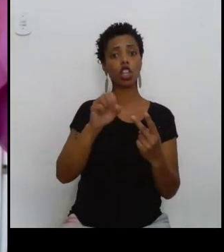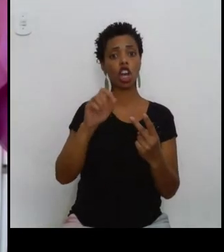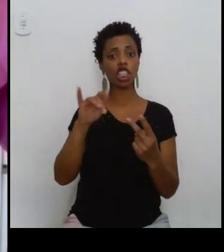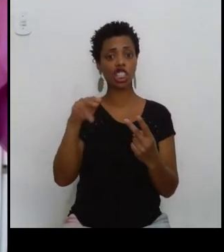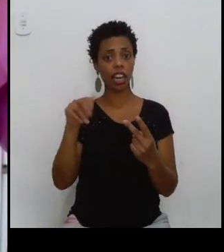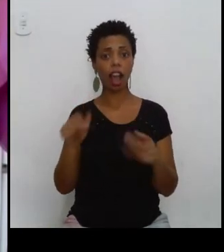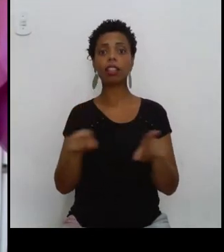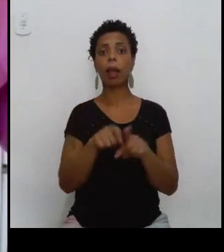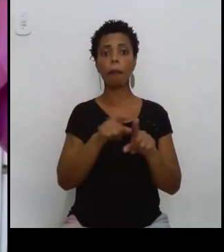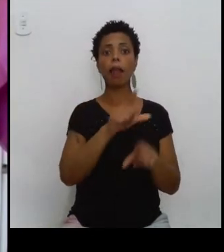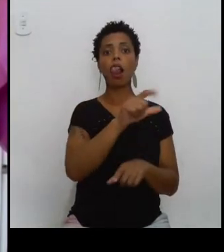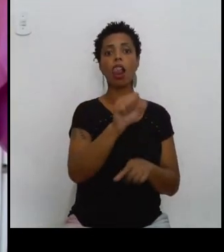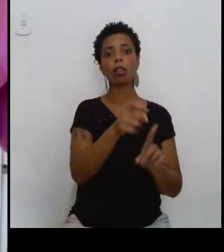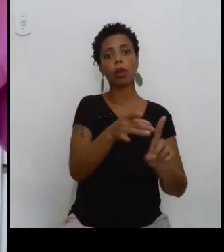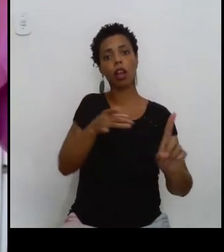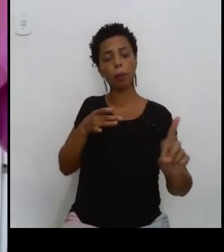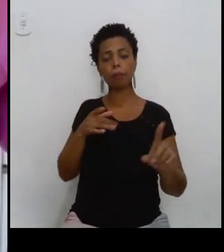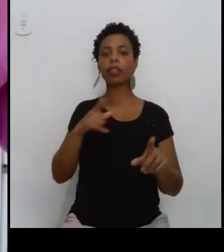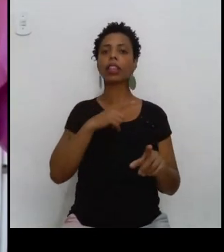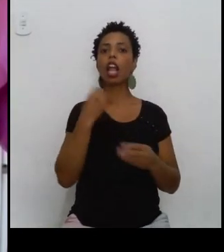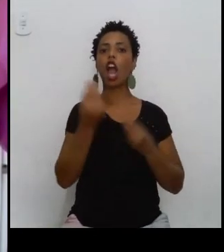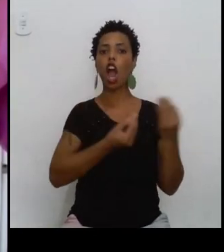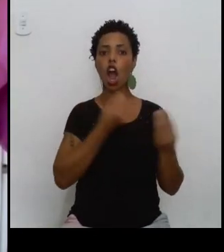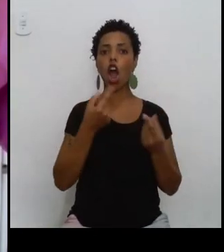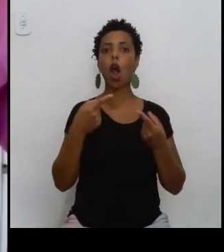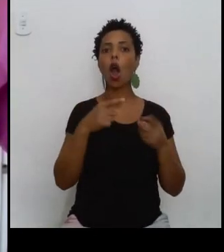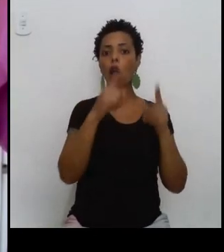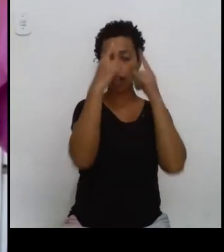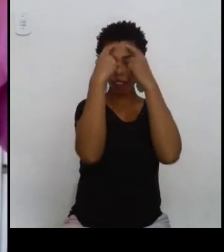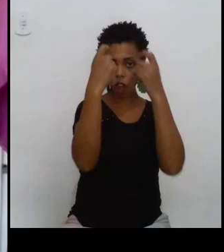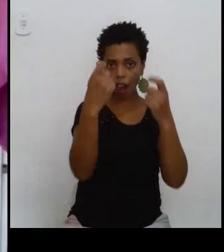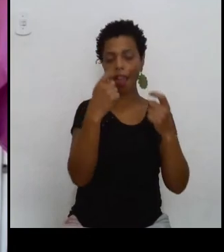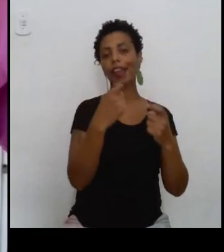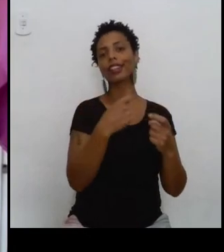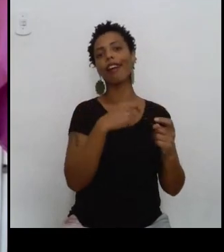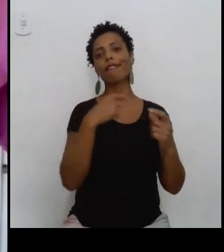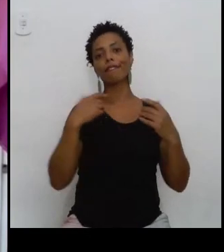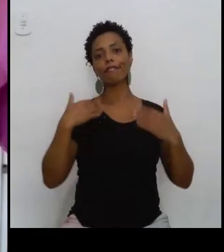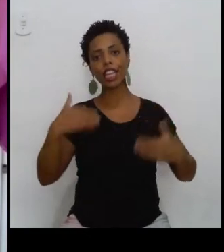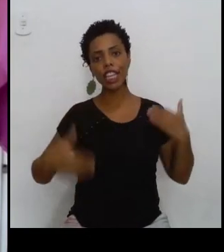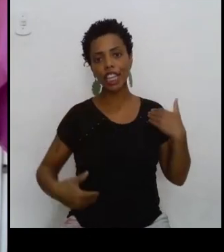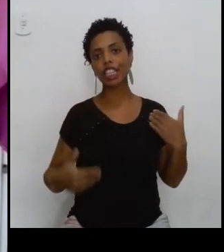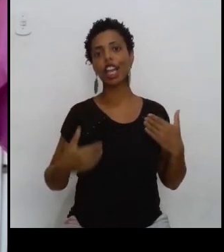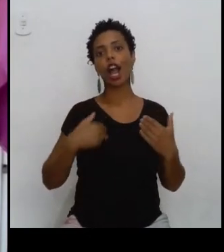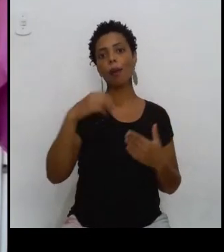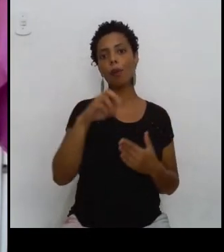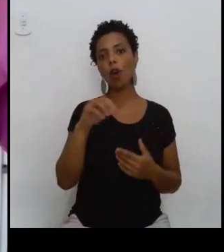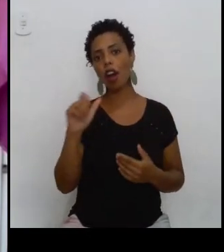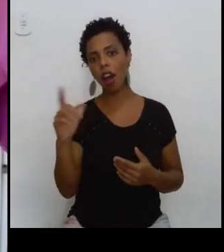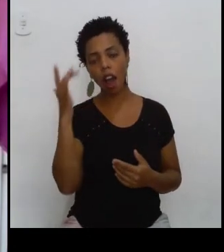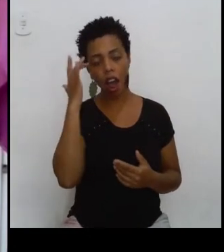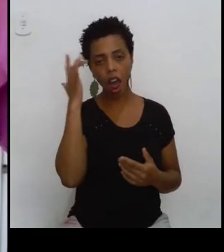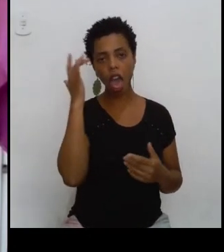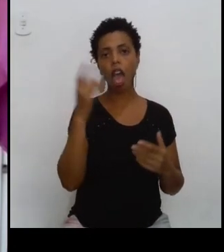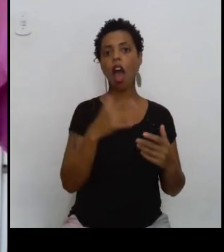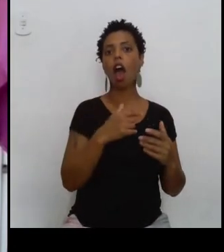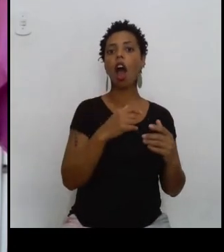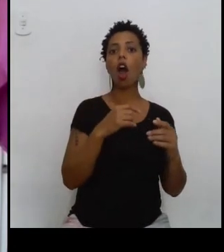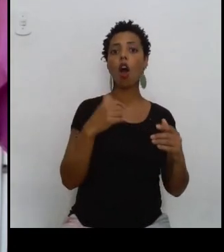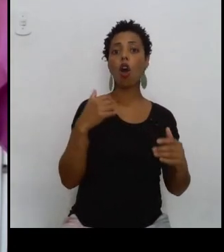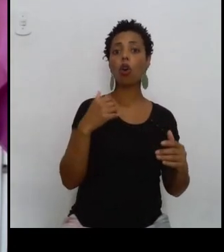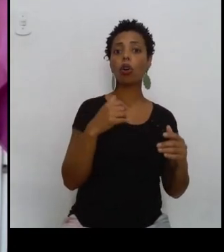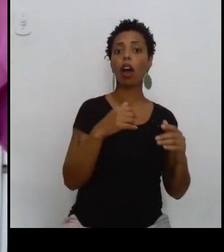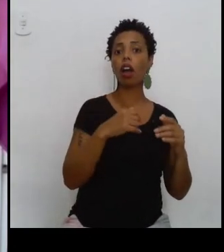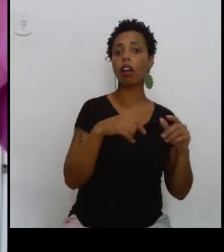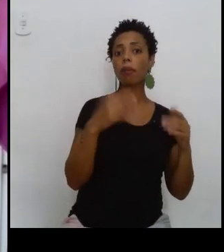da física psicológica moral e econômica simbólica e decorrem também da mesma forma estrutural que é reforçada por essa